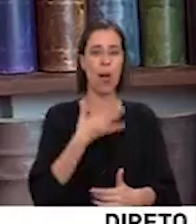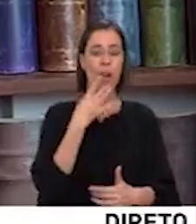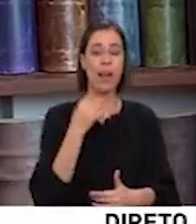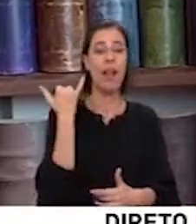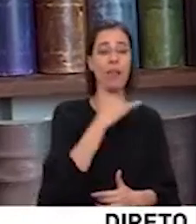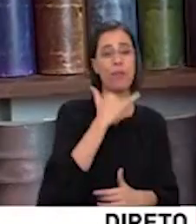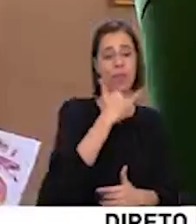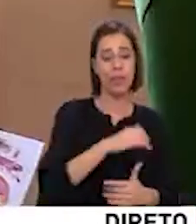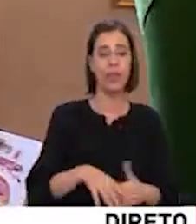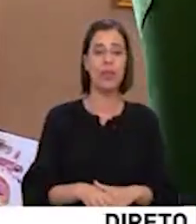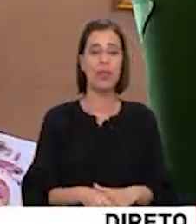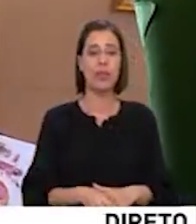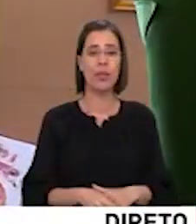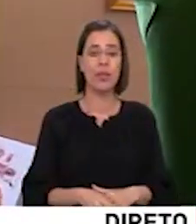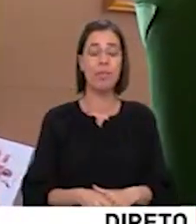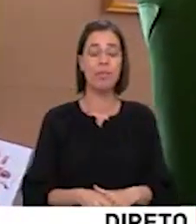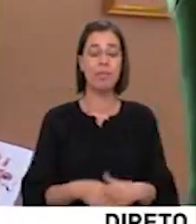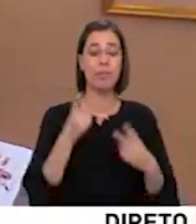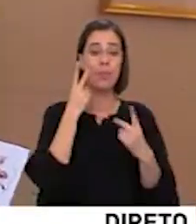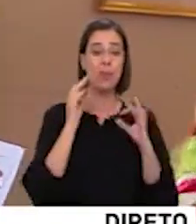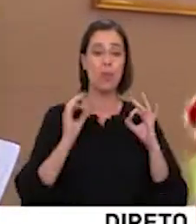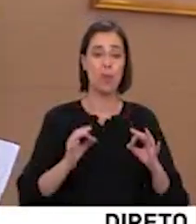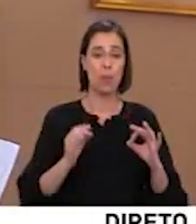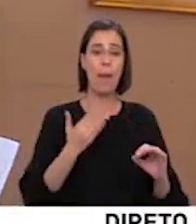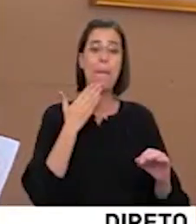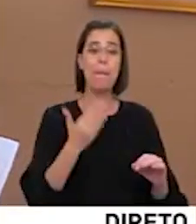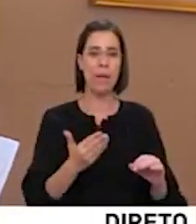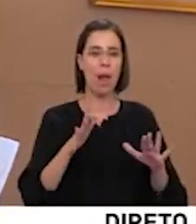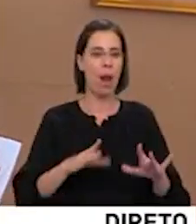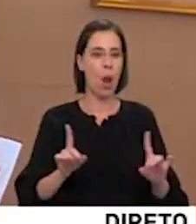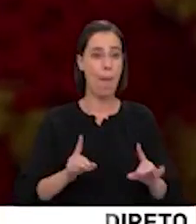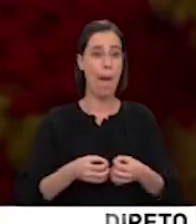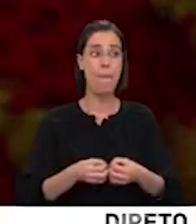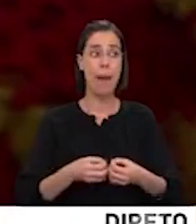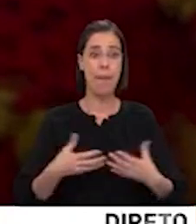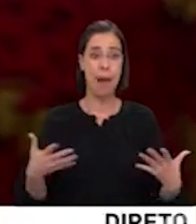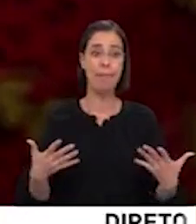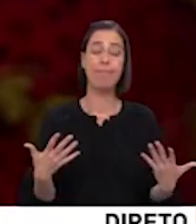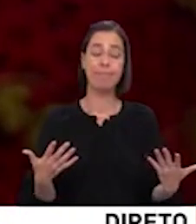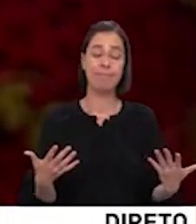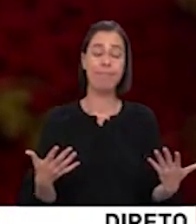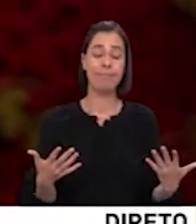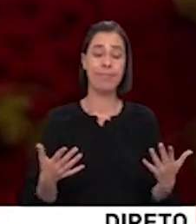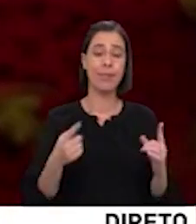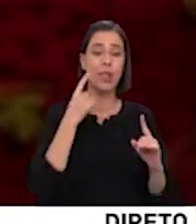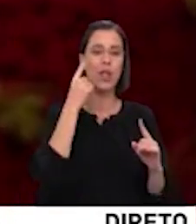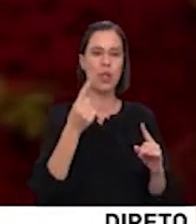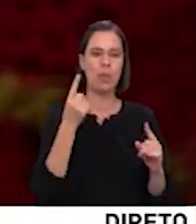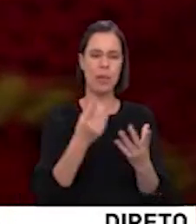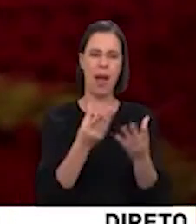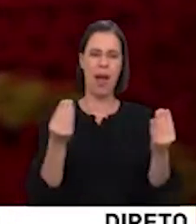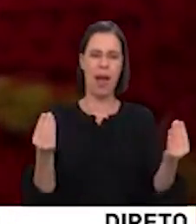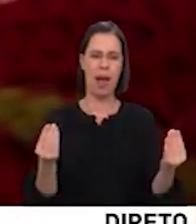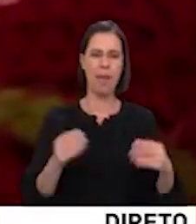felizes. Com a visita feita, os pedidos não param de crescer, numa altura em que é especial para